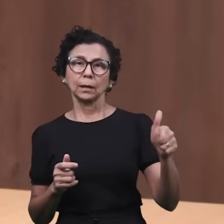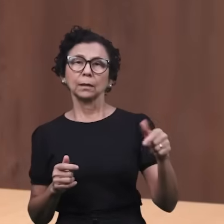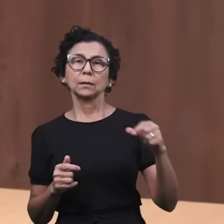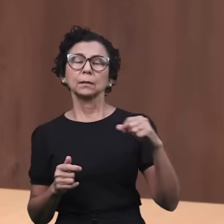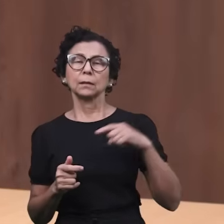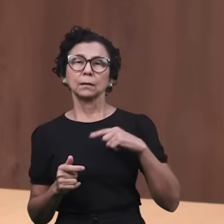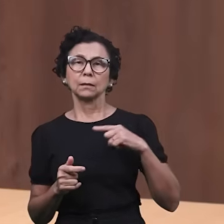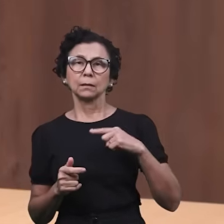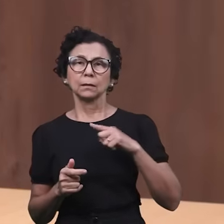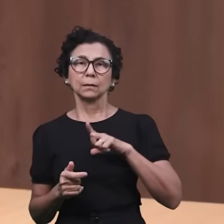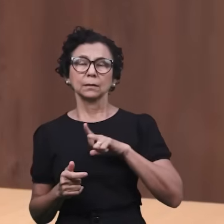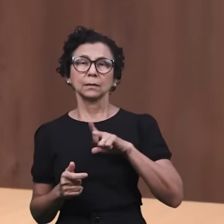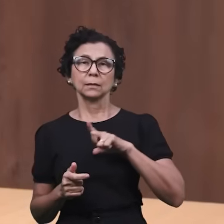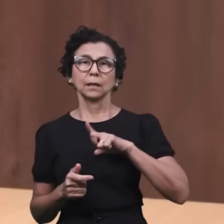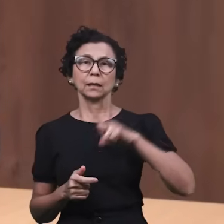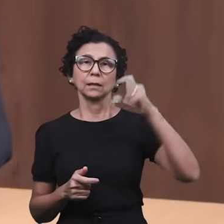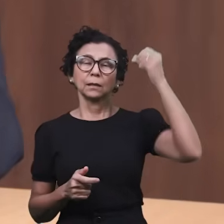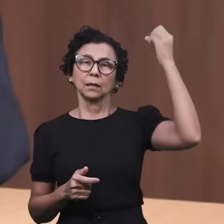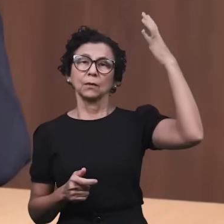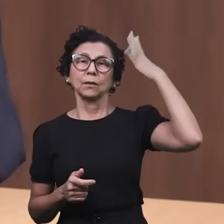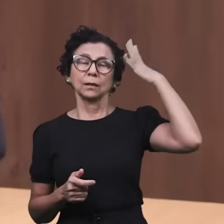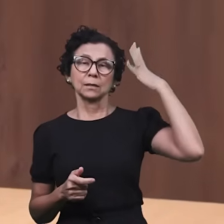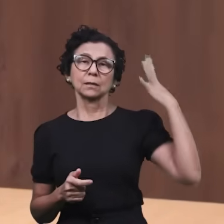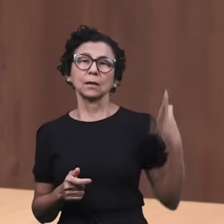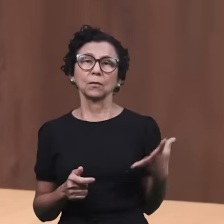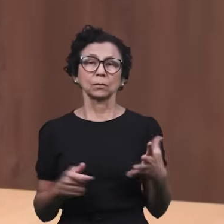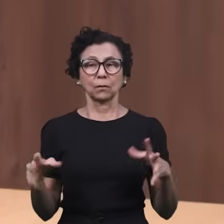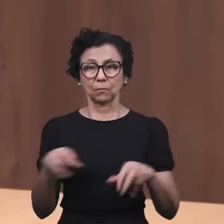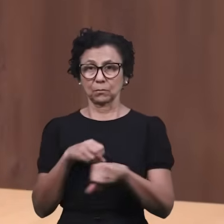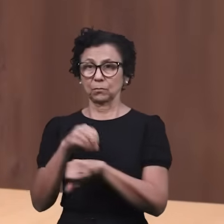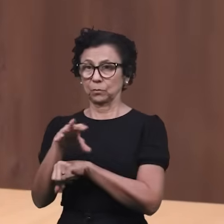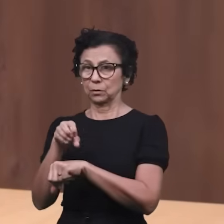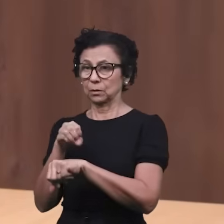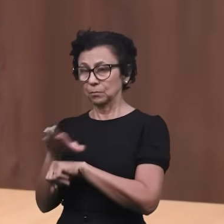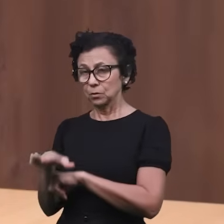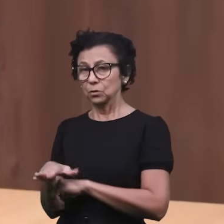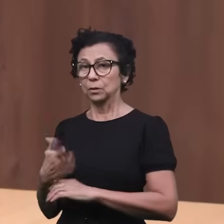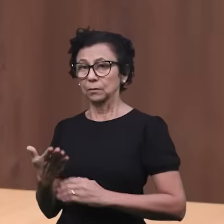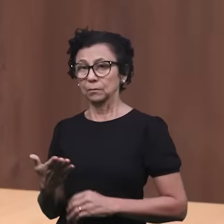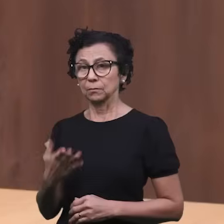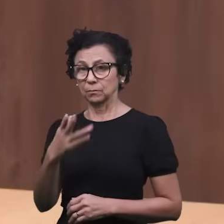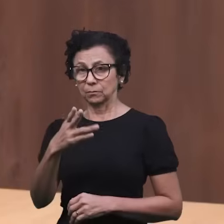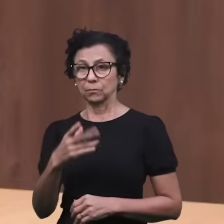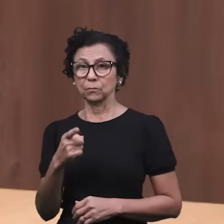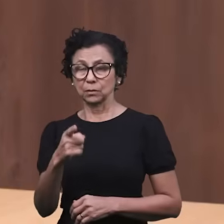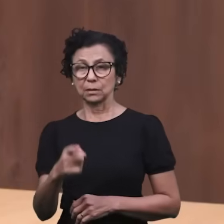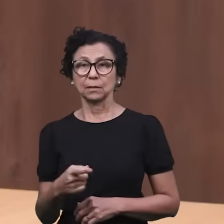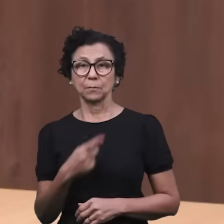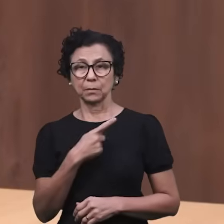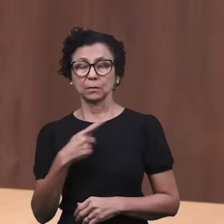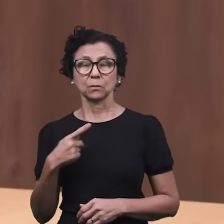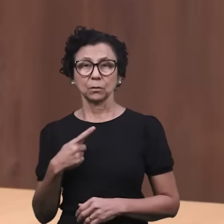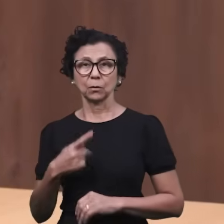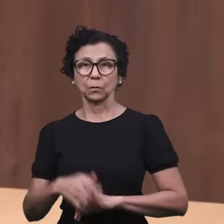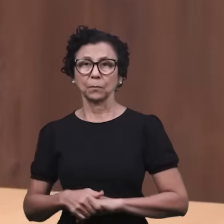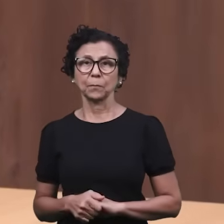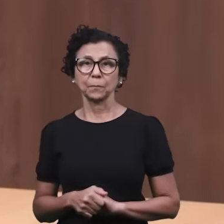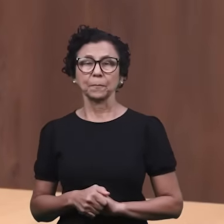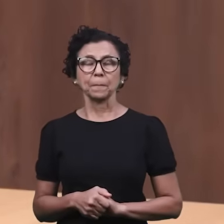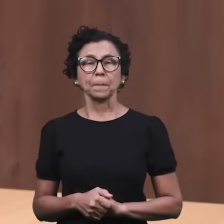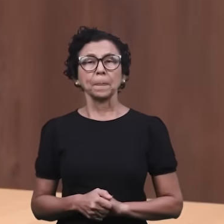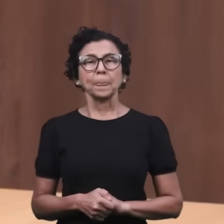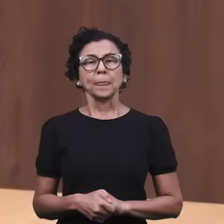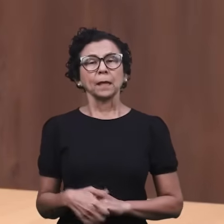importância, principalmente da formação de obreiros, diáconos e futuros pastores nesse campo